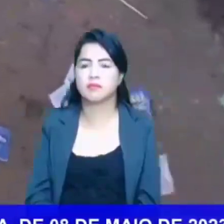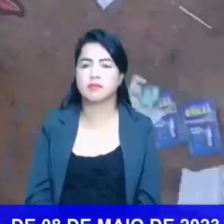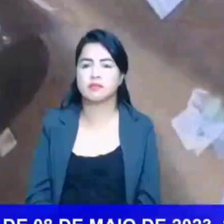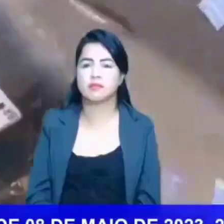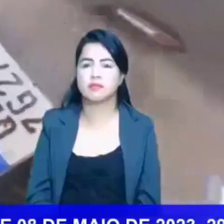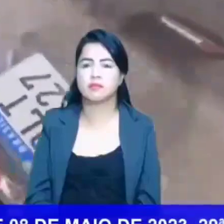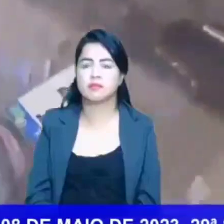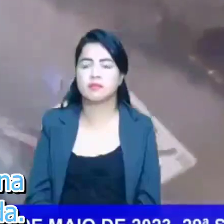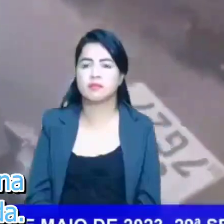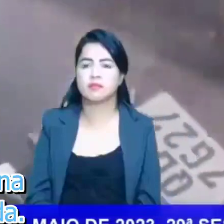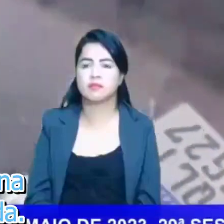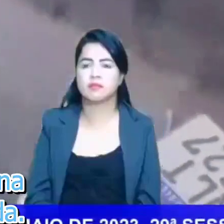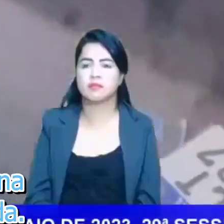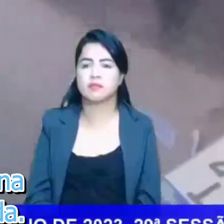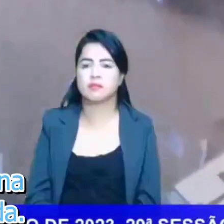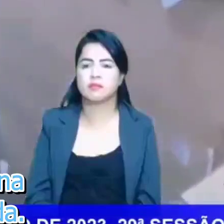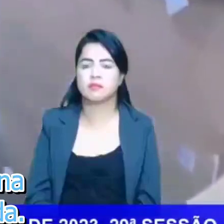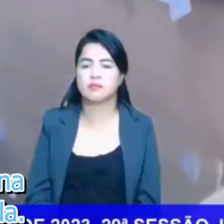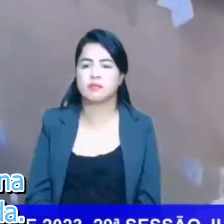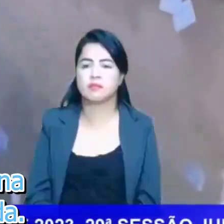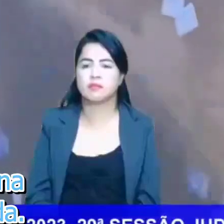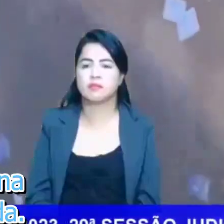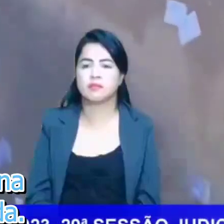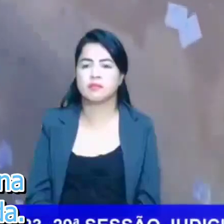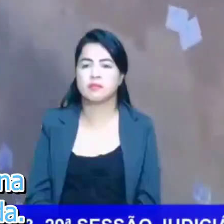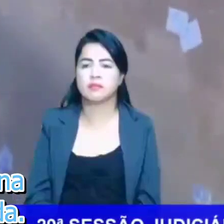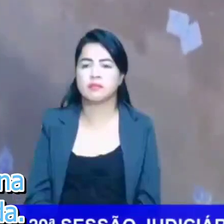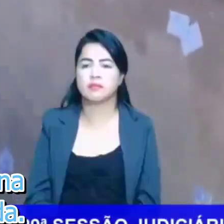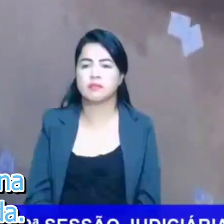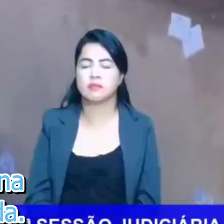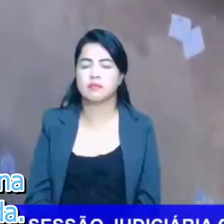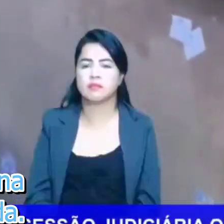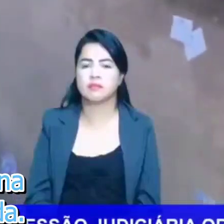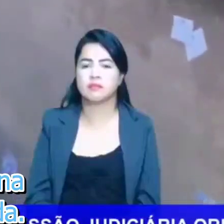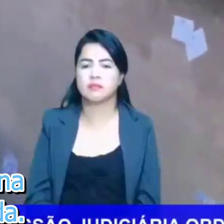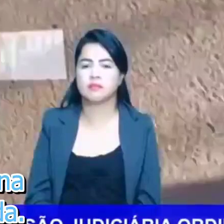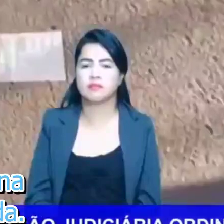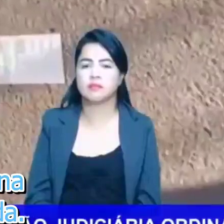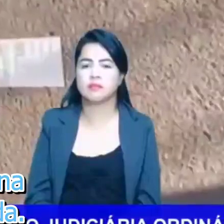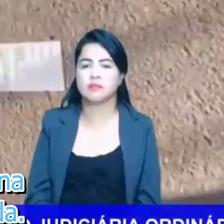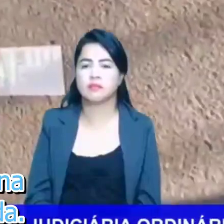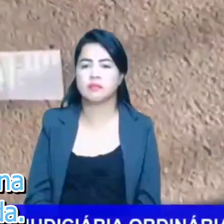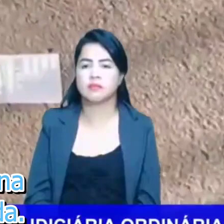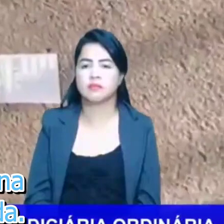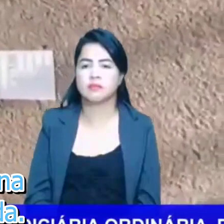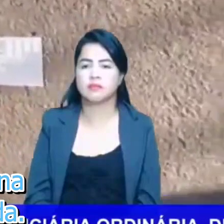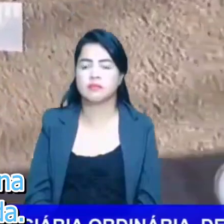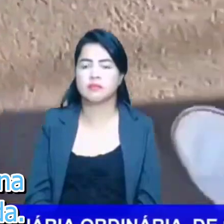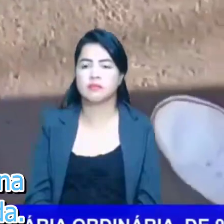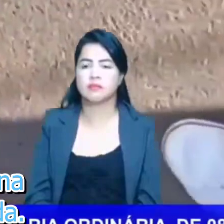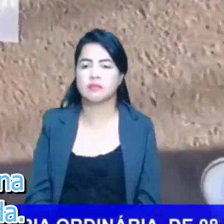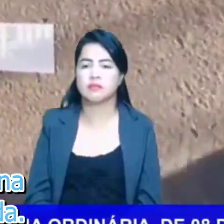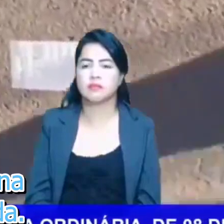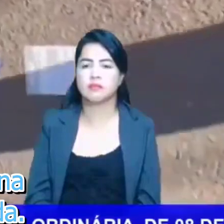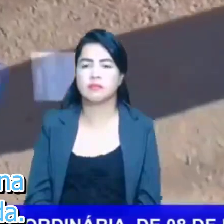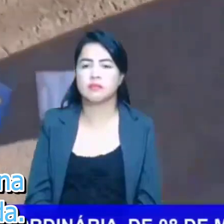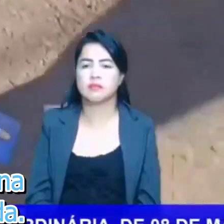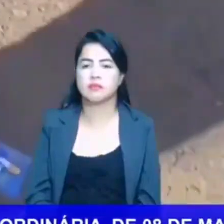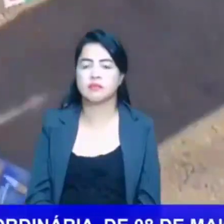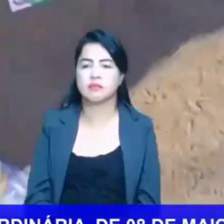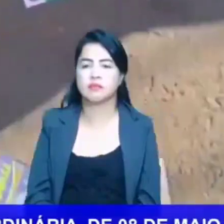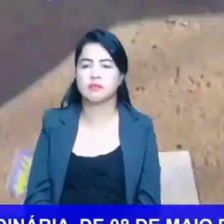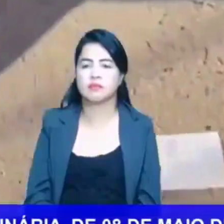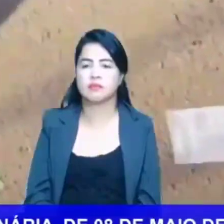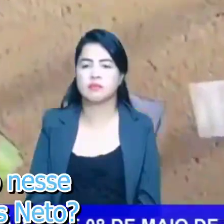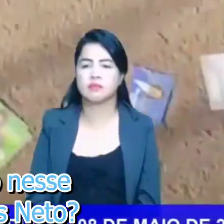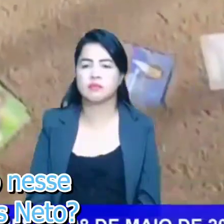se repetindo. Eu vou acompanhar o relator. Está bem claro aí, na porta da escola, eles filmaram de forma adequada.